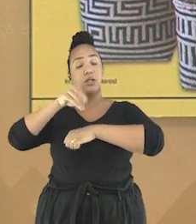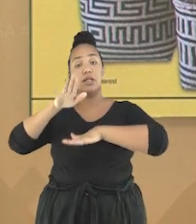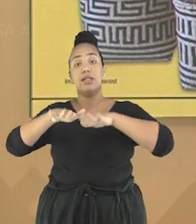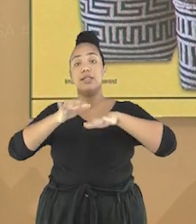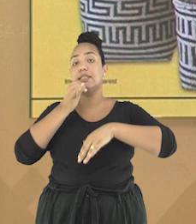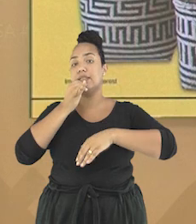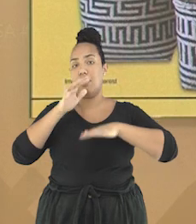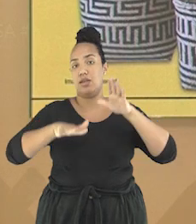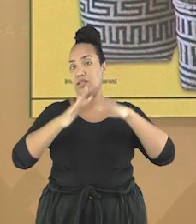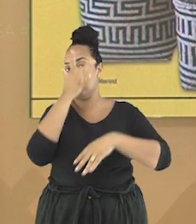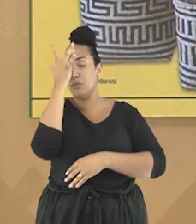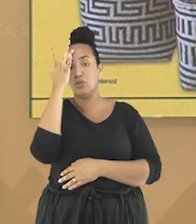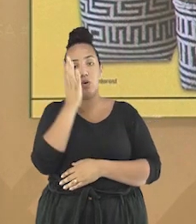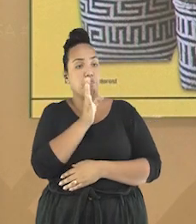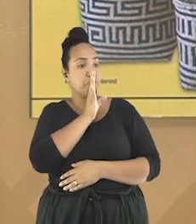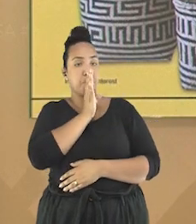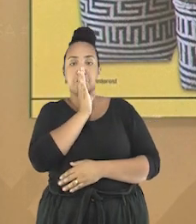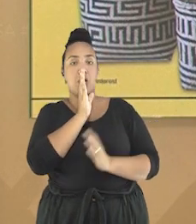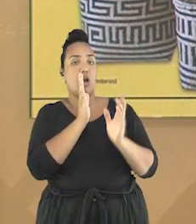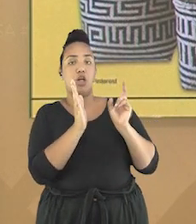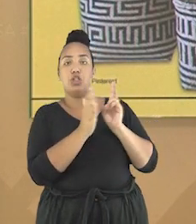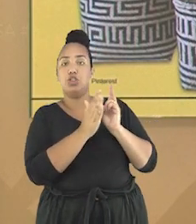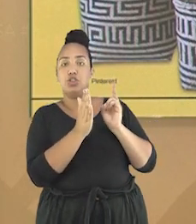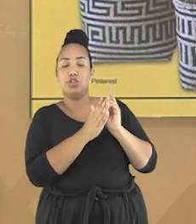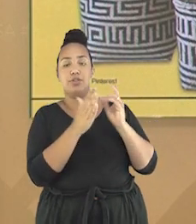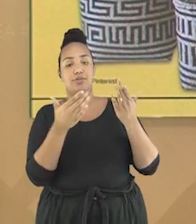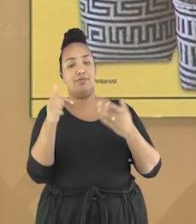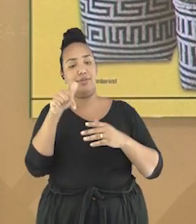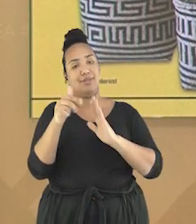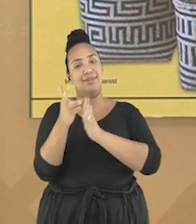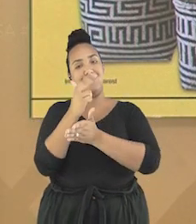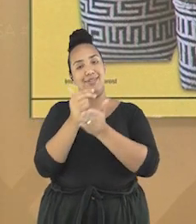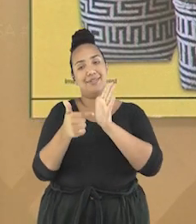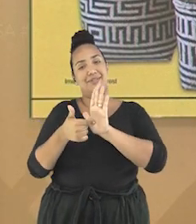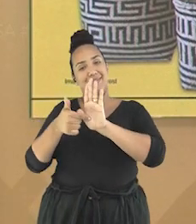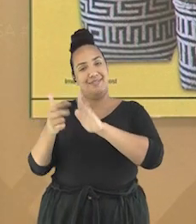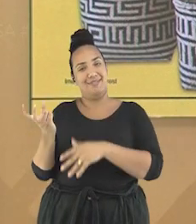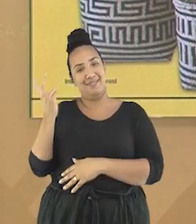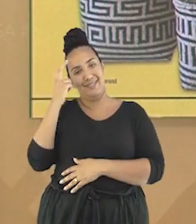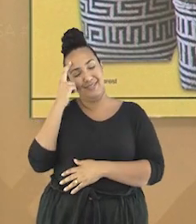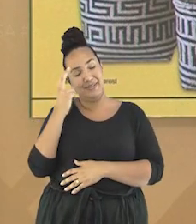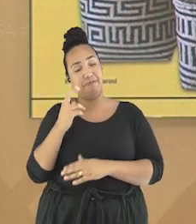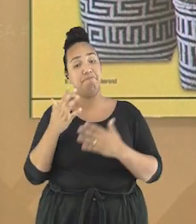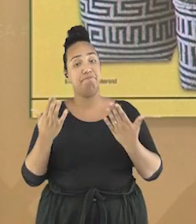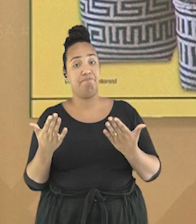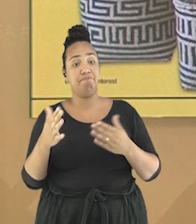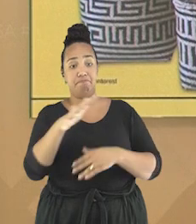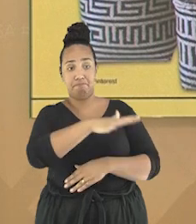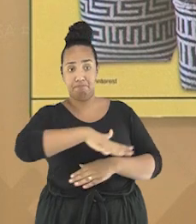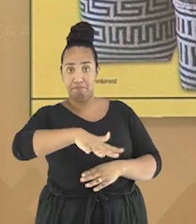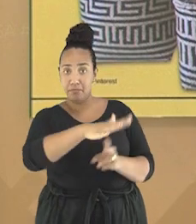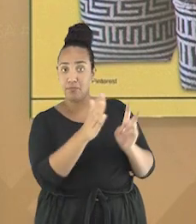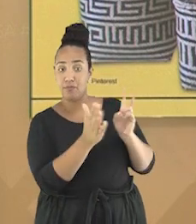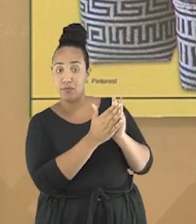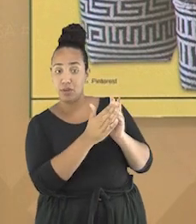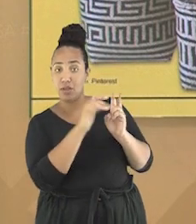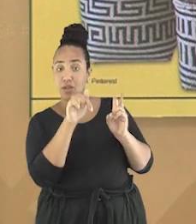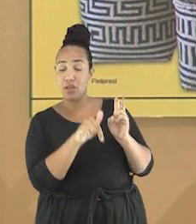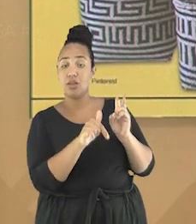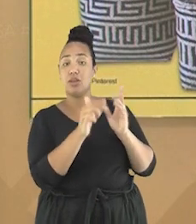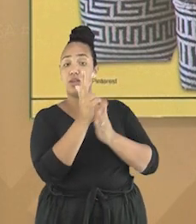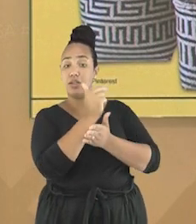cultura indígena. Além disso, na visão do indígena, os desenhos também são uma forma de